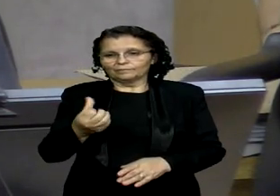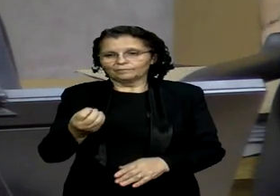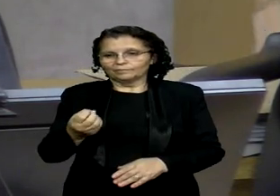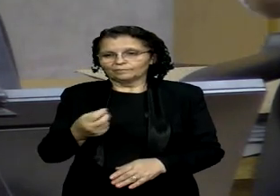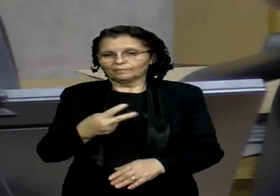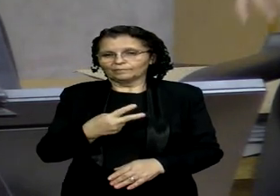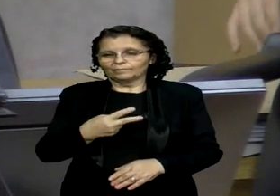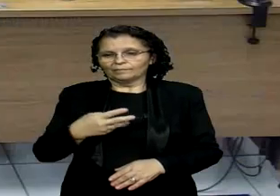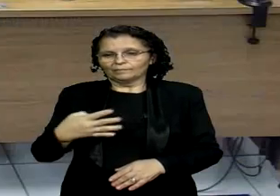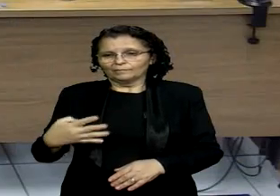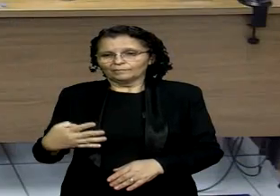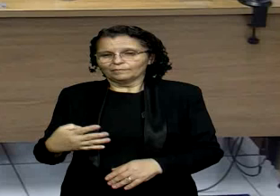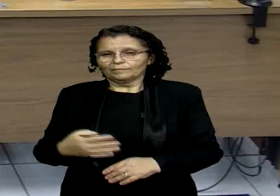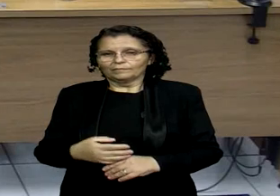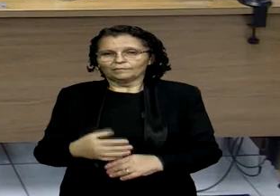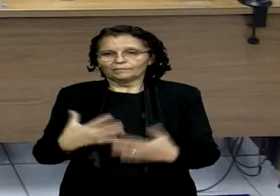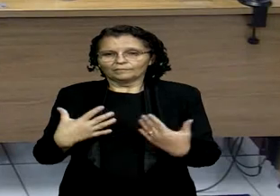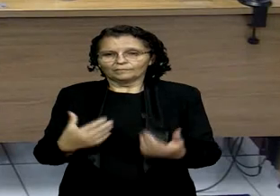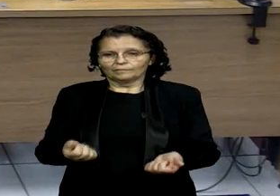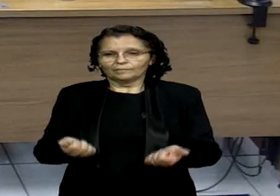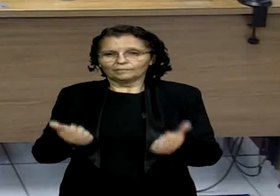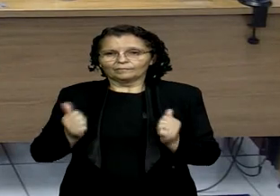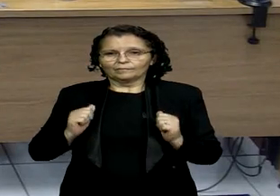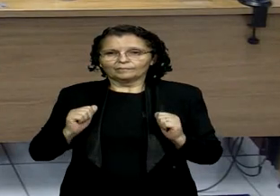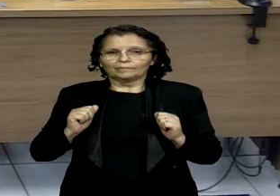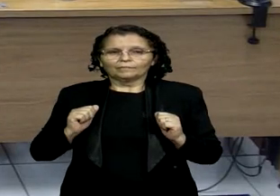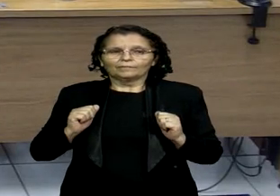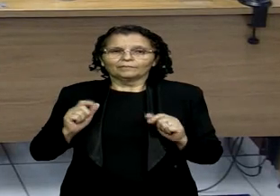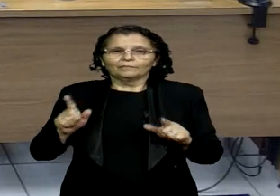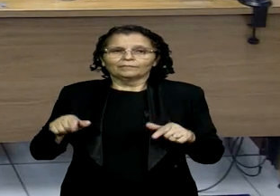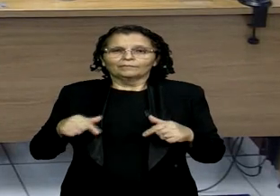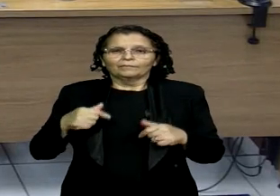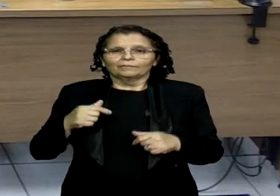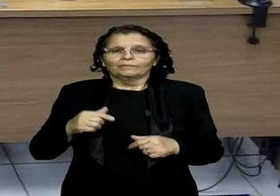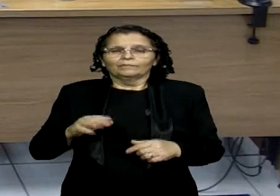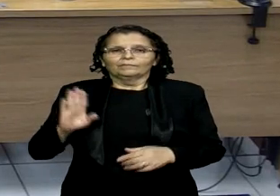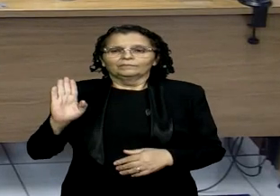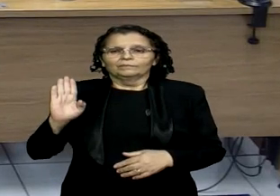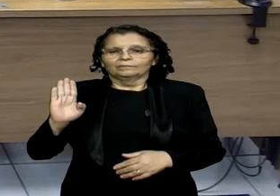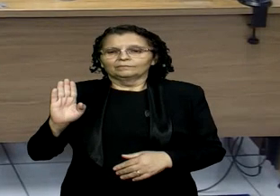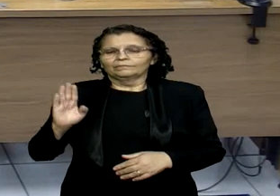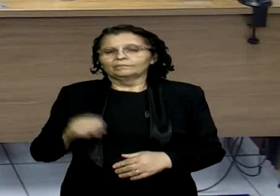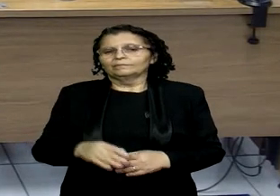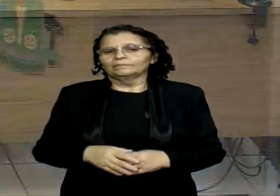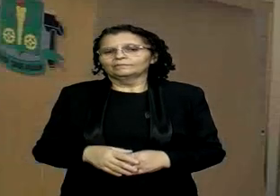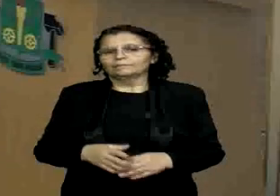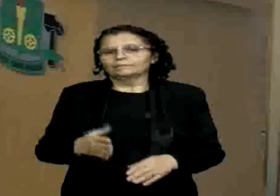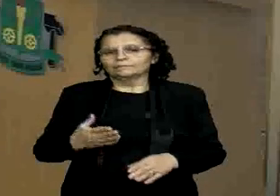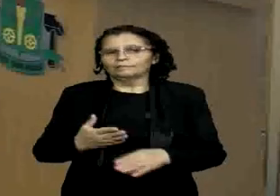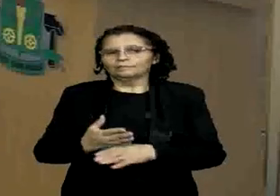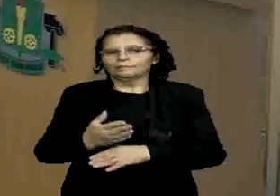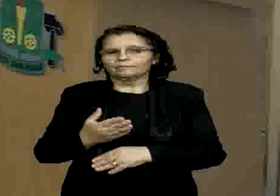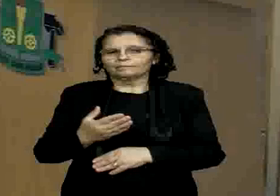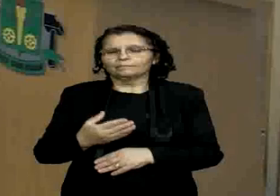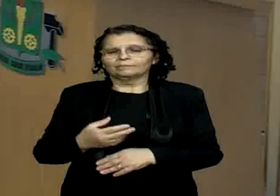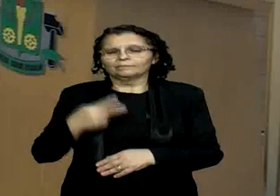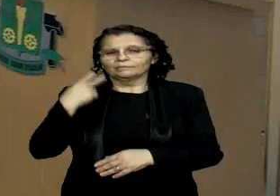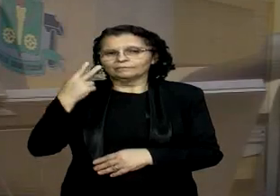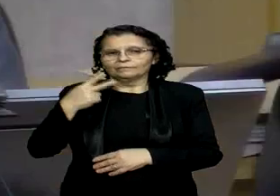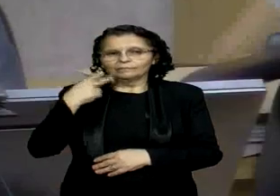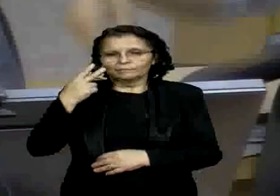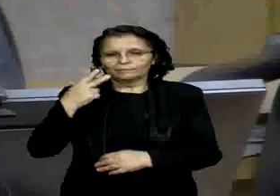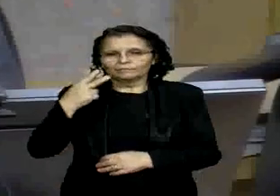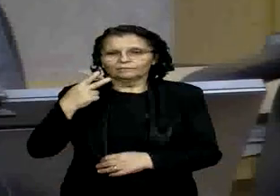de 2024. Os vereadores favoráveis permaneçam como estão, os contrários se manifestam. Aprovado o pedido verbal da